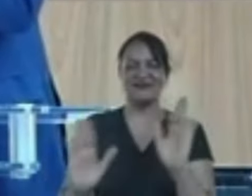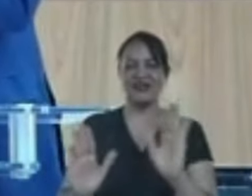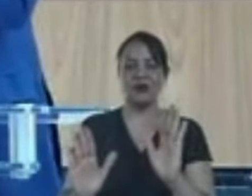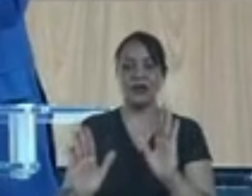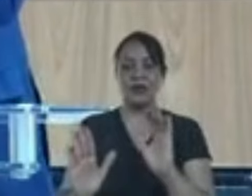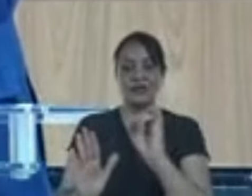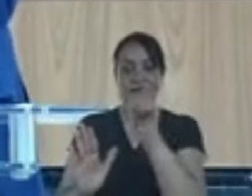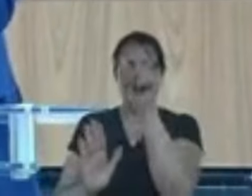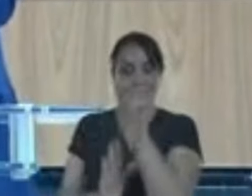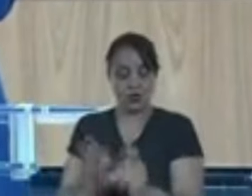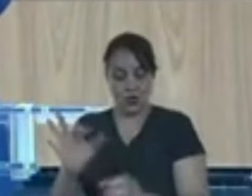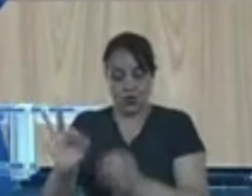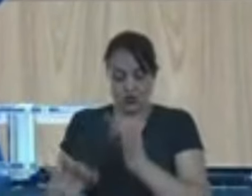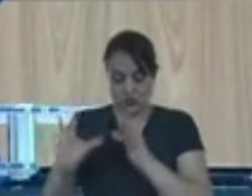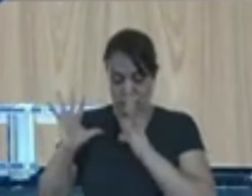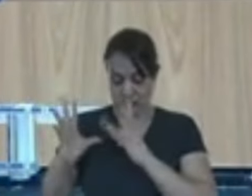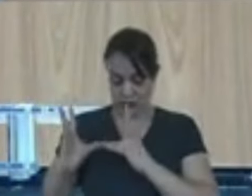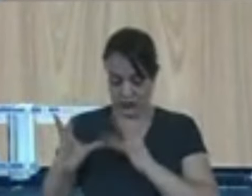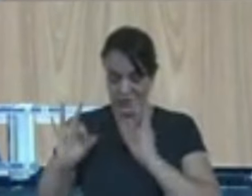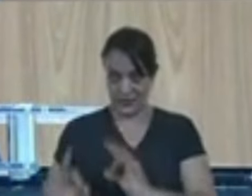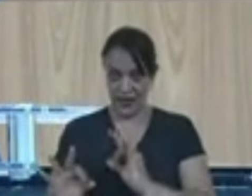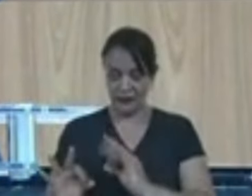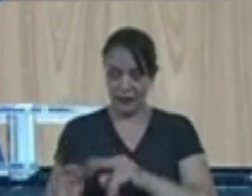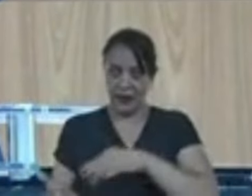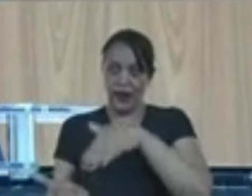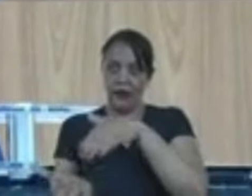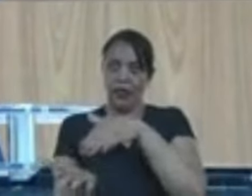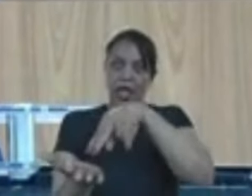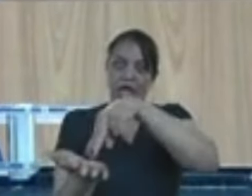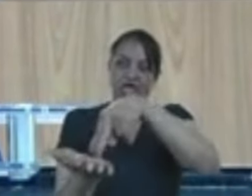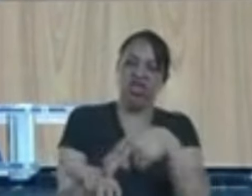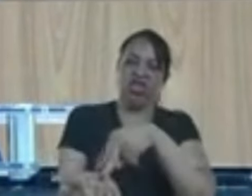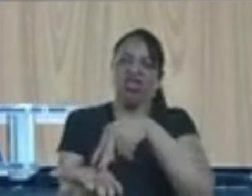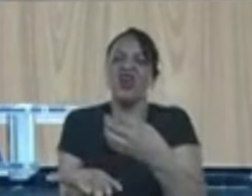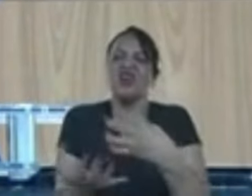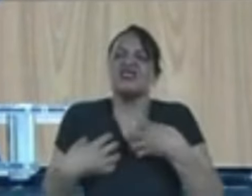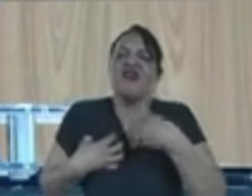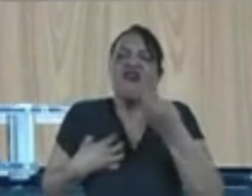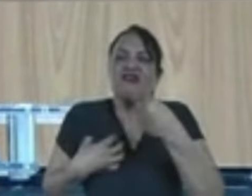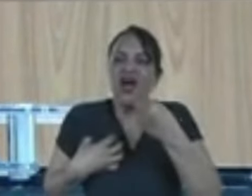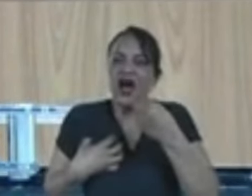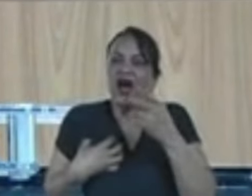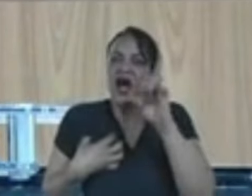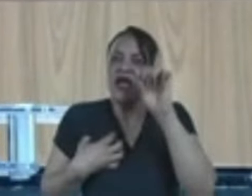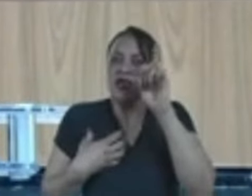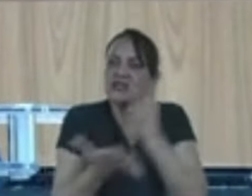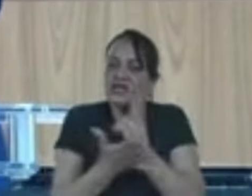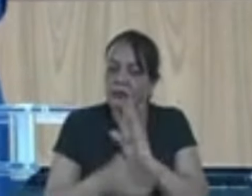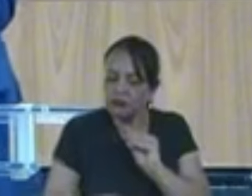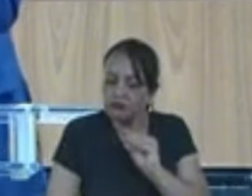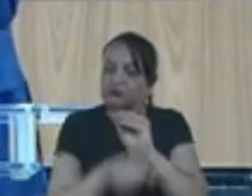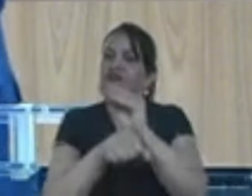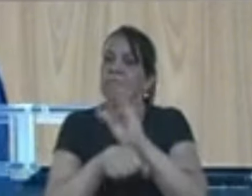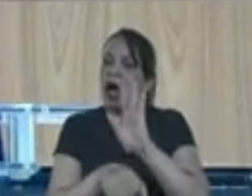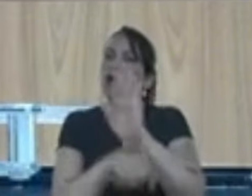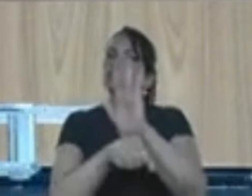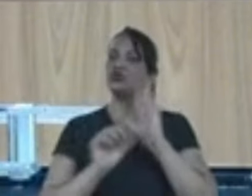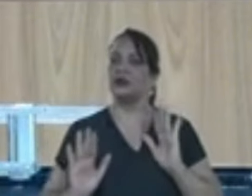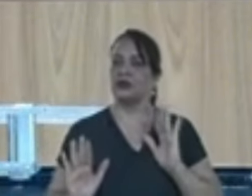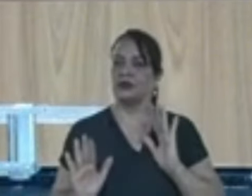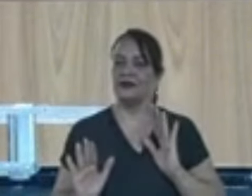sempre Deus vai levantá-lo, porque essa é a vontade de Deus. E Deus olhou uma situação que ele se incomodou